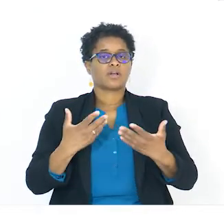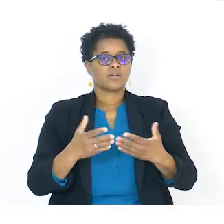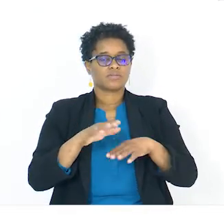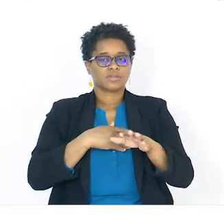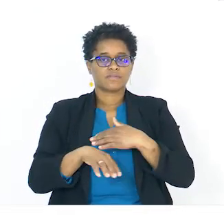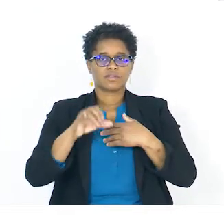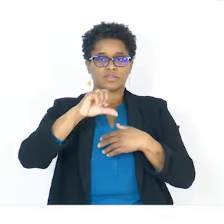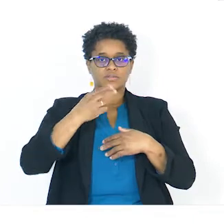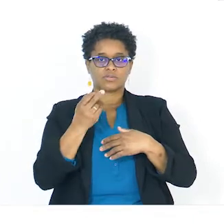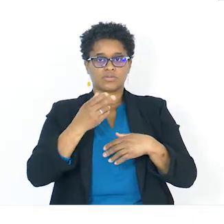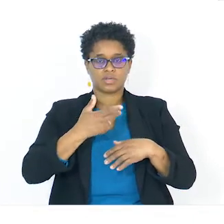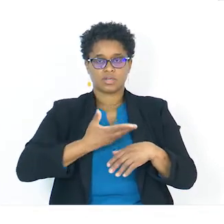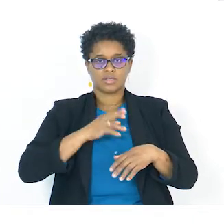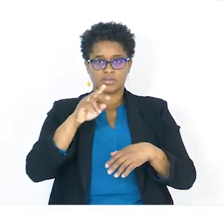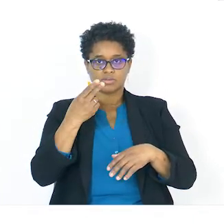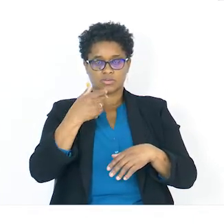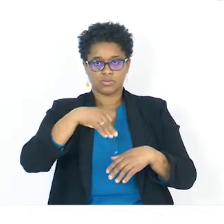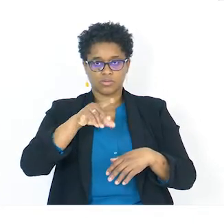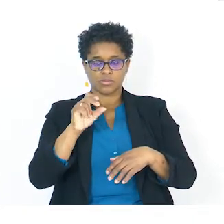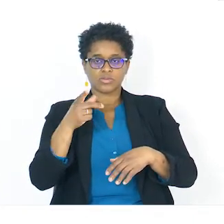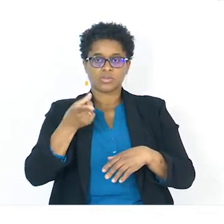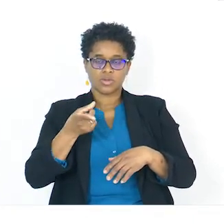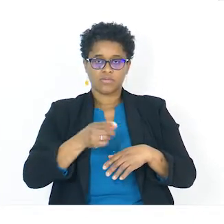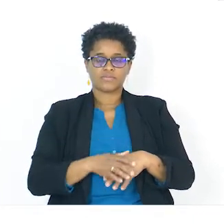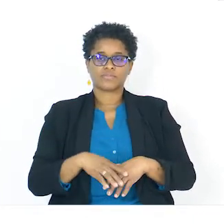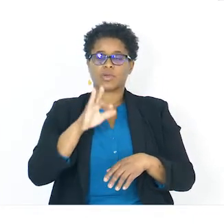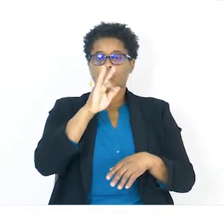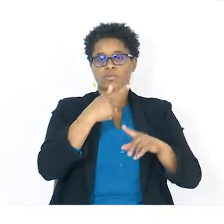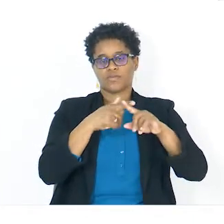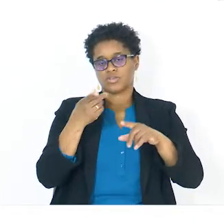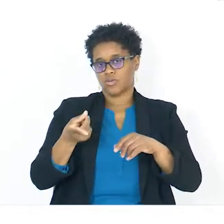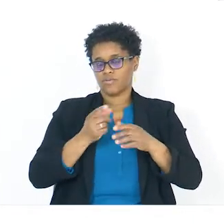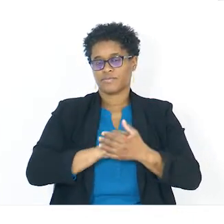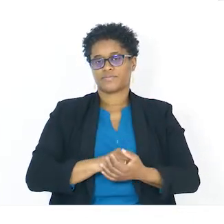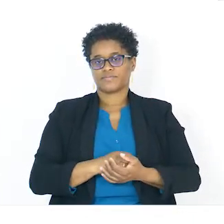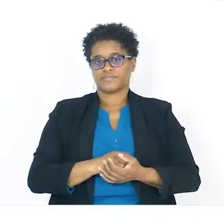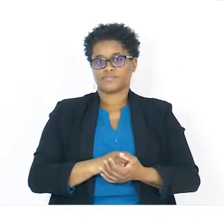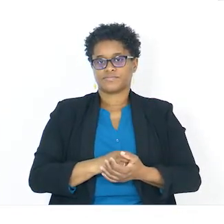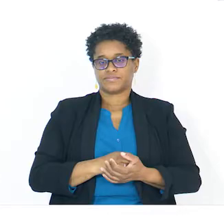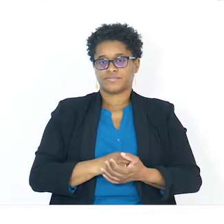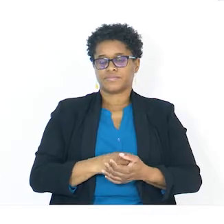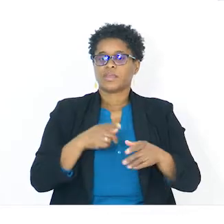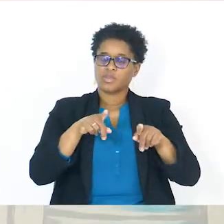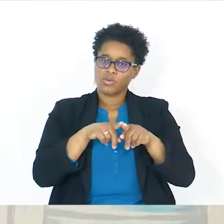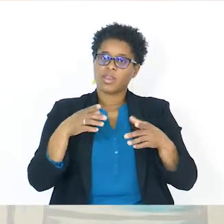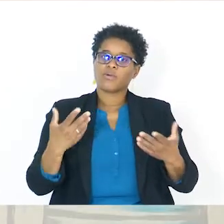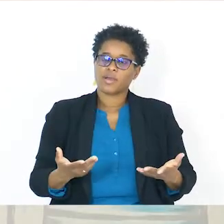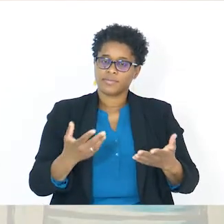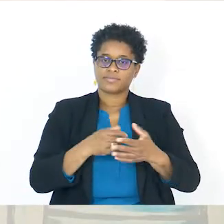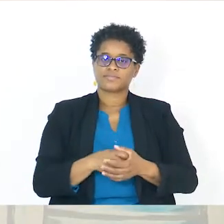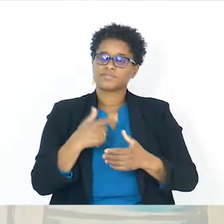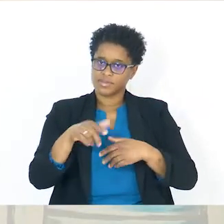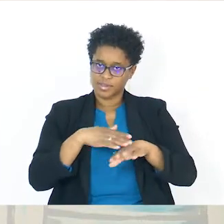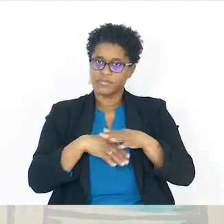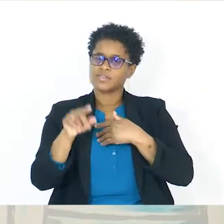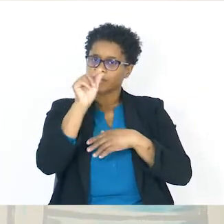vamos calcular o quádruplo de 9. 4 vezes 9, que dá igual a